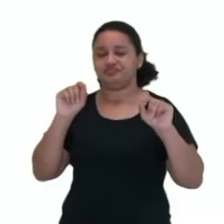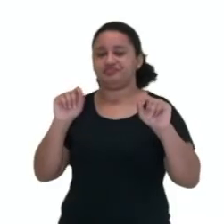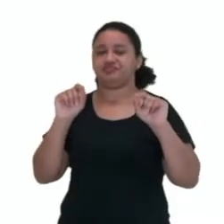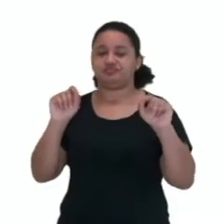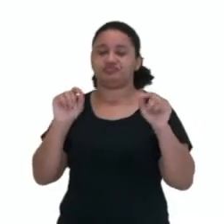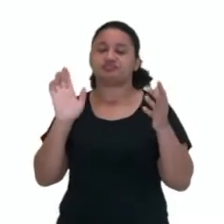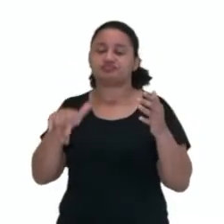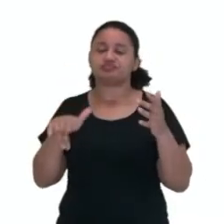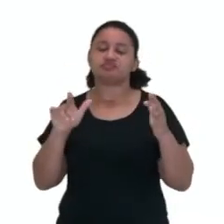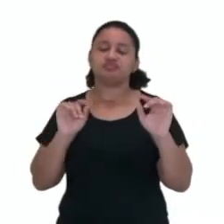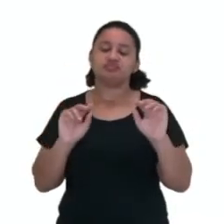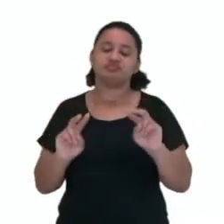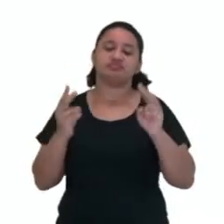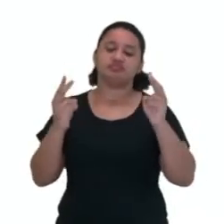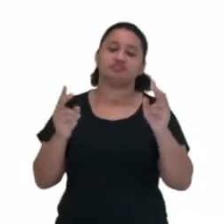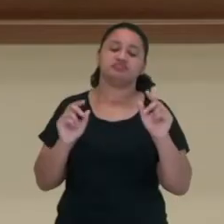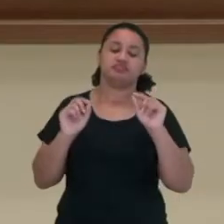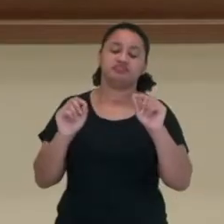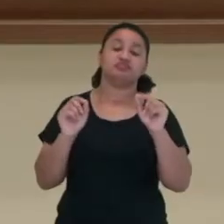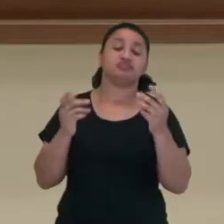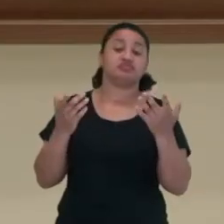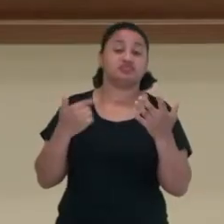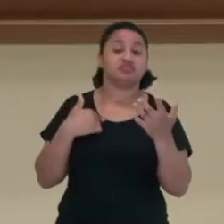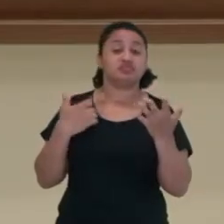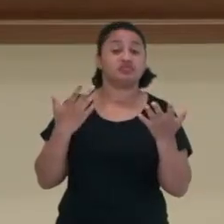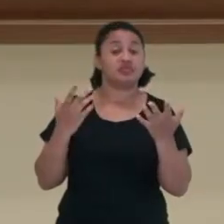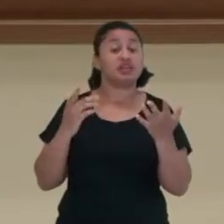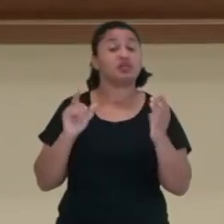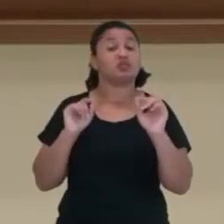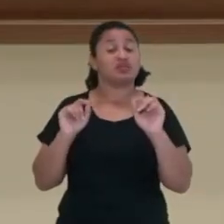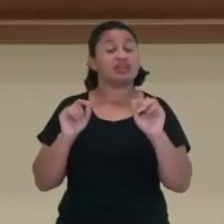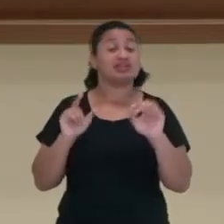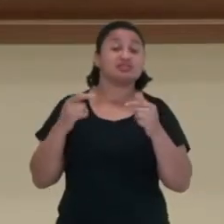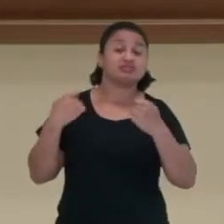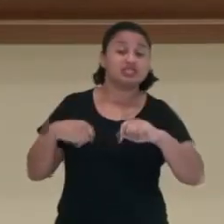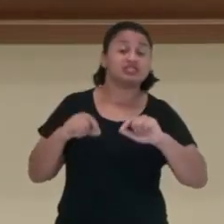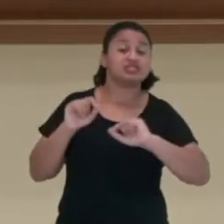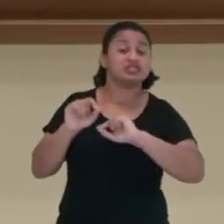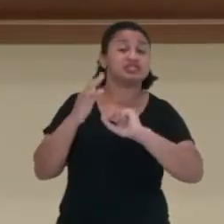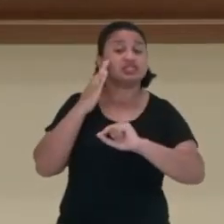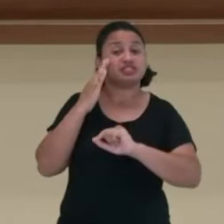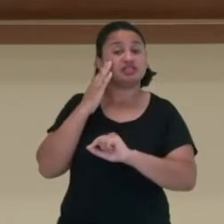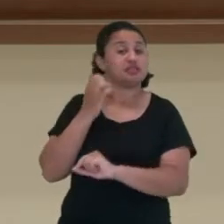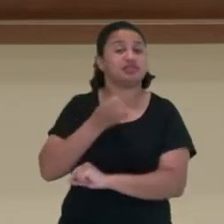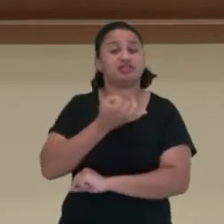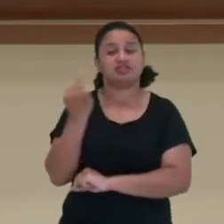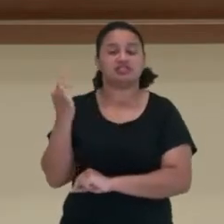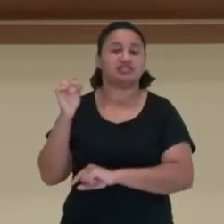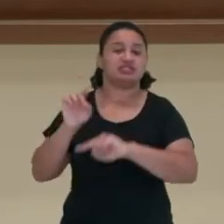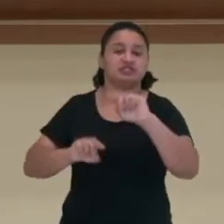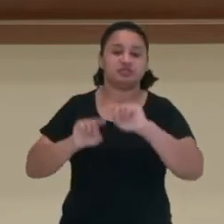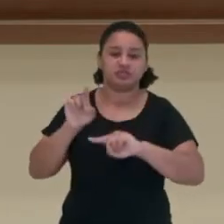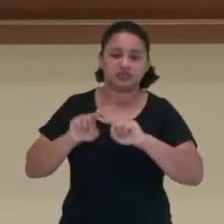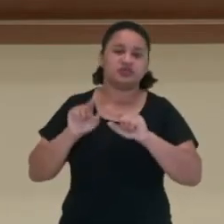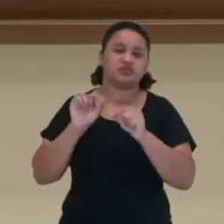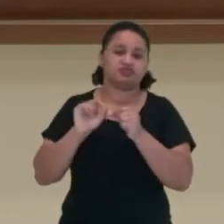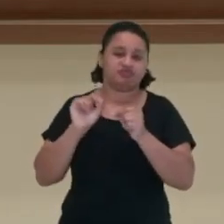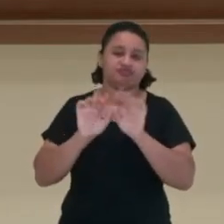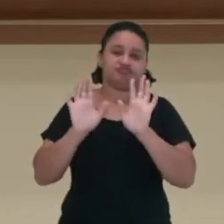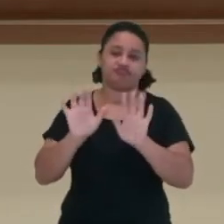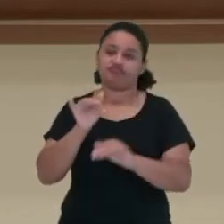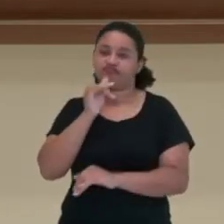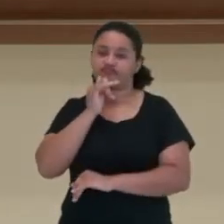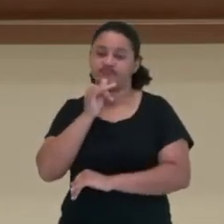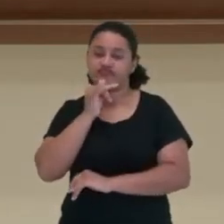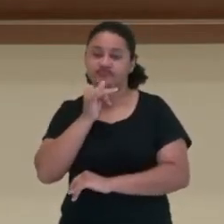são aqueles que dependem exatamente da quantidade de produtos que você produz. Por exemplo,